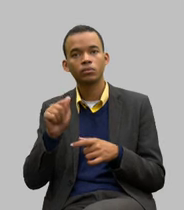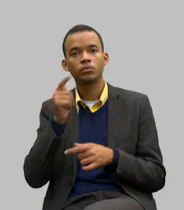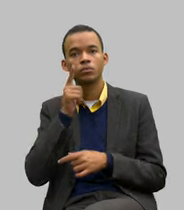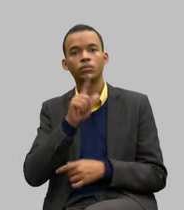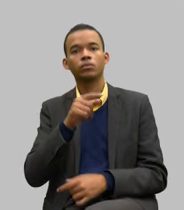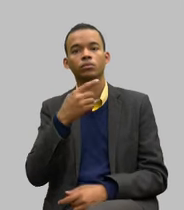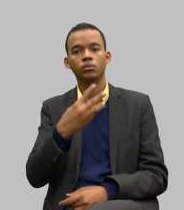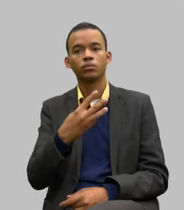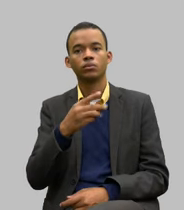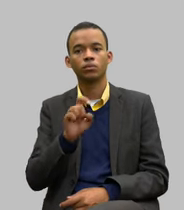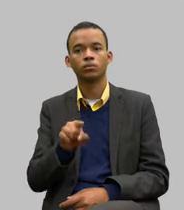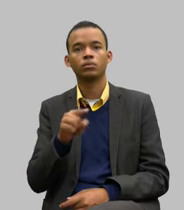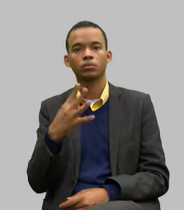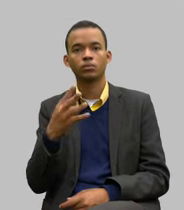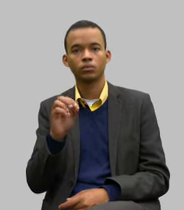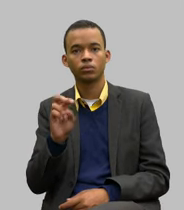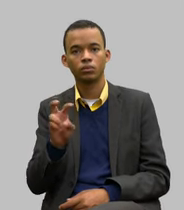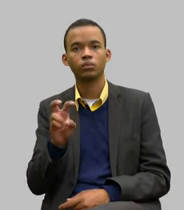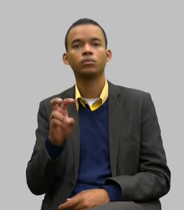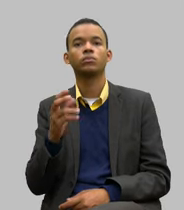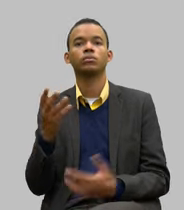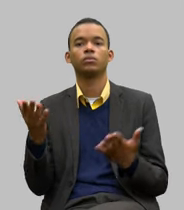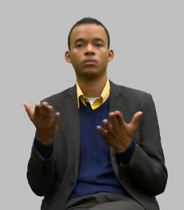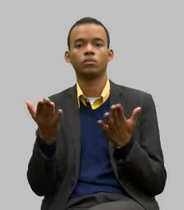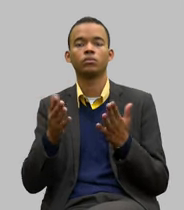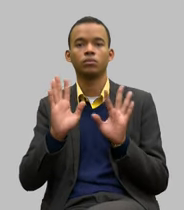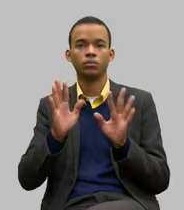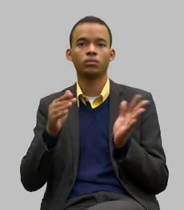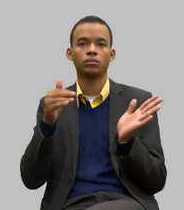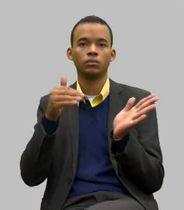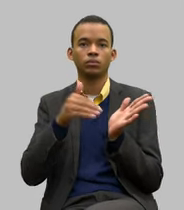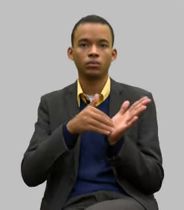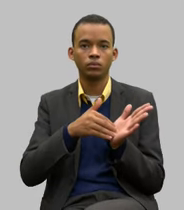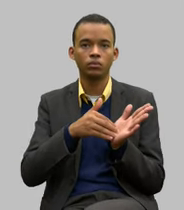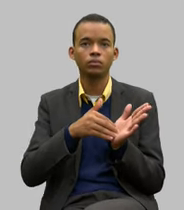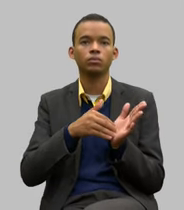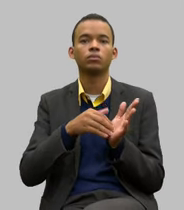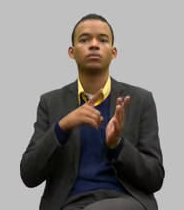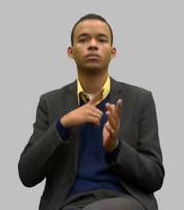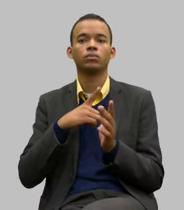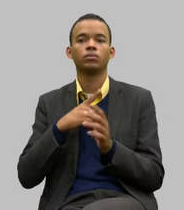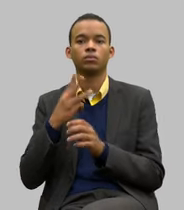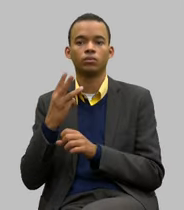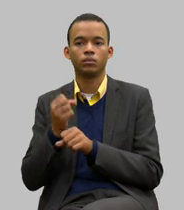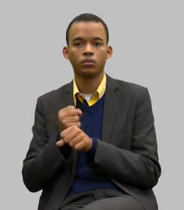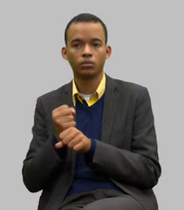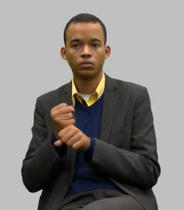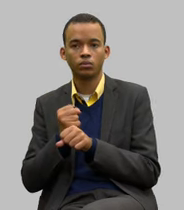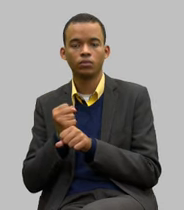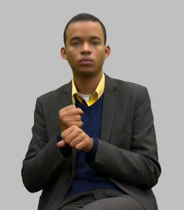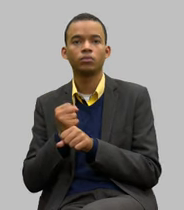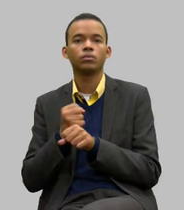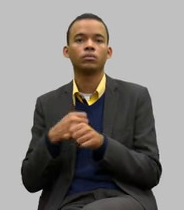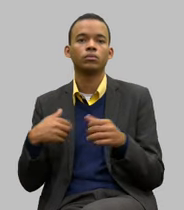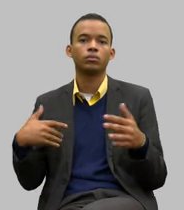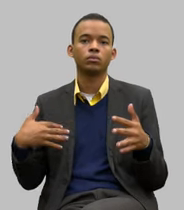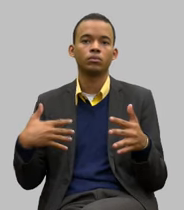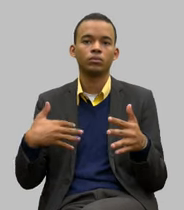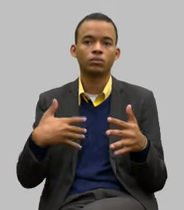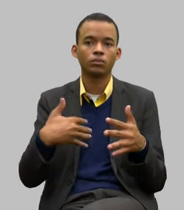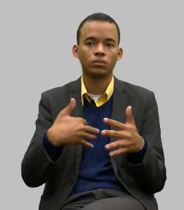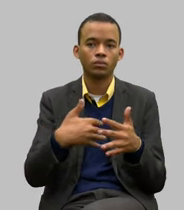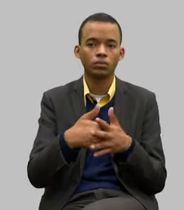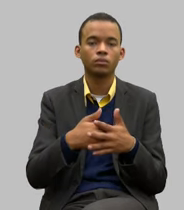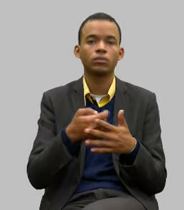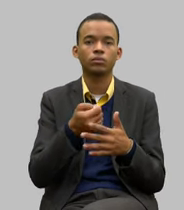3405 Já estamos na fase final de concurso um concurso que levou aproximadamente 3 anos para ser executado realmente concurso extremamente